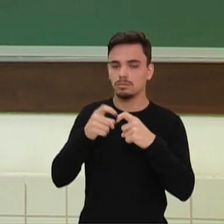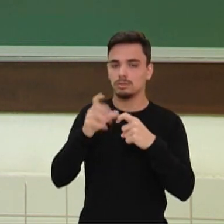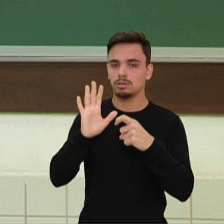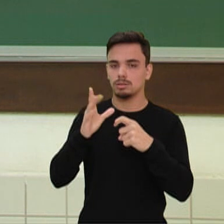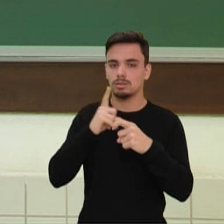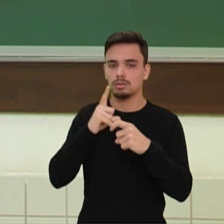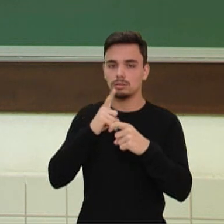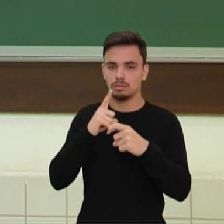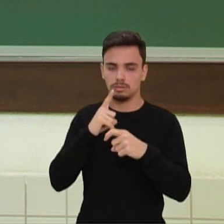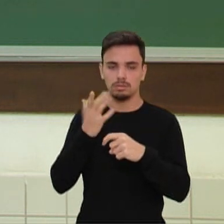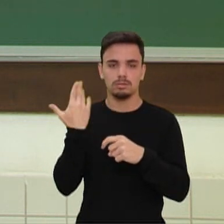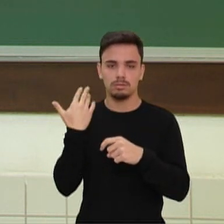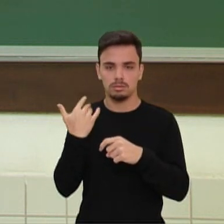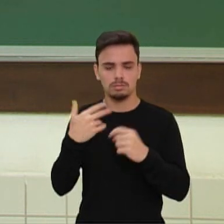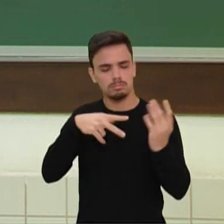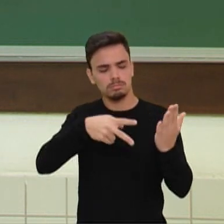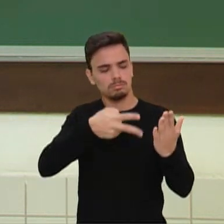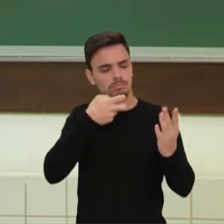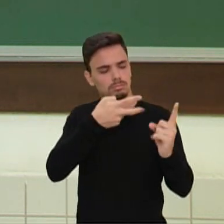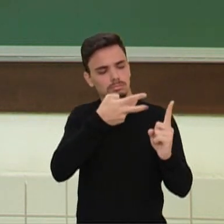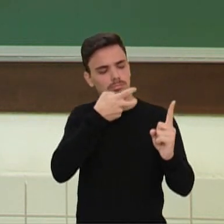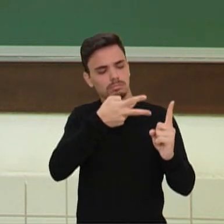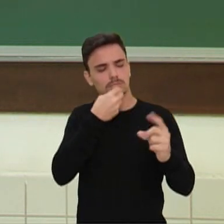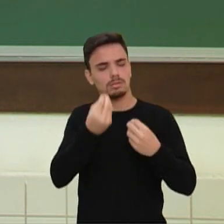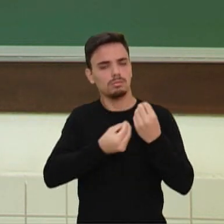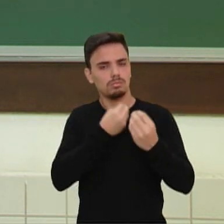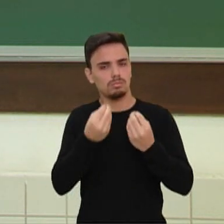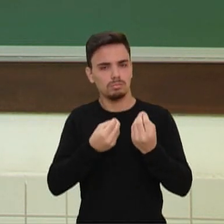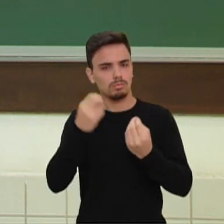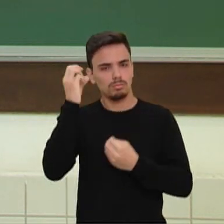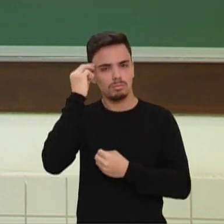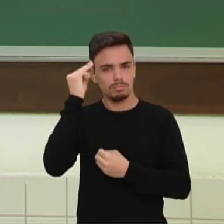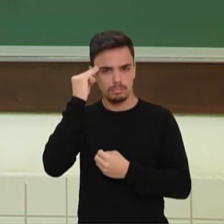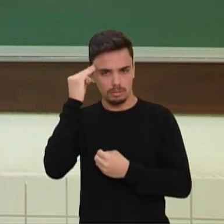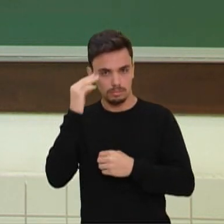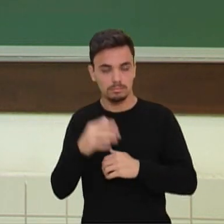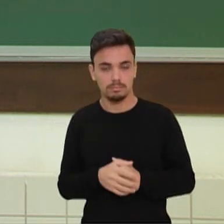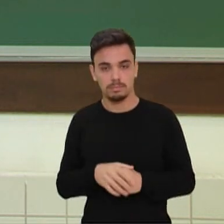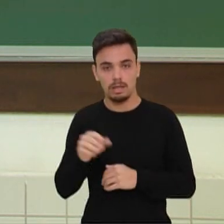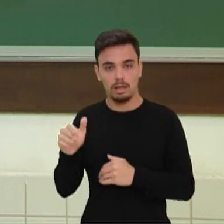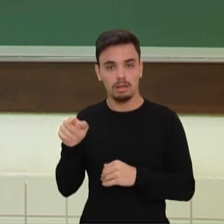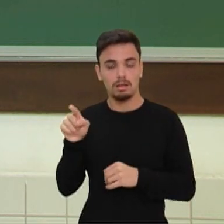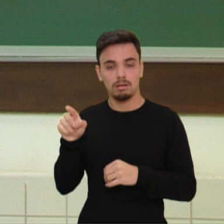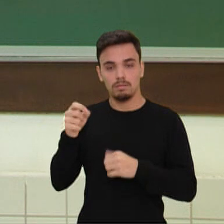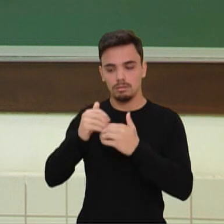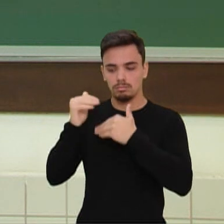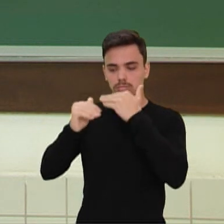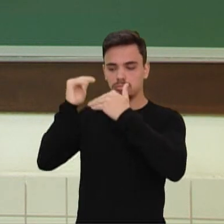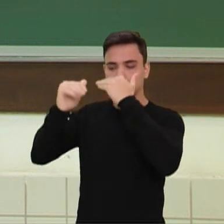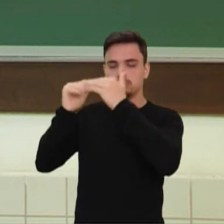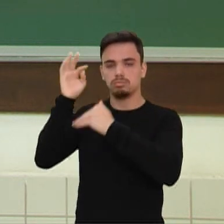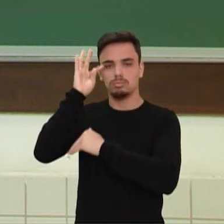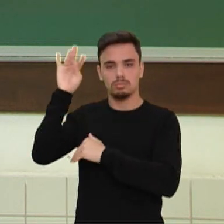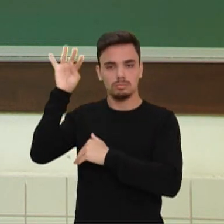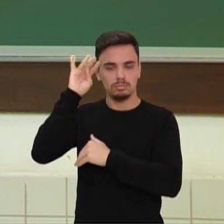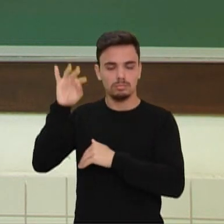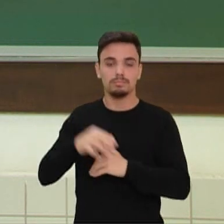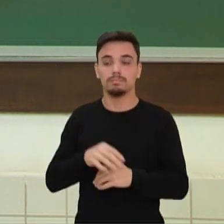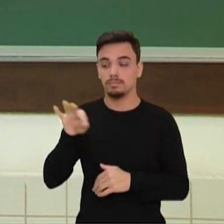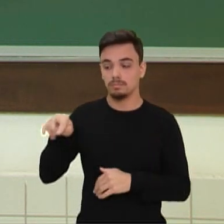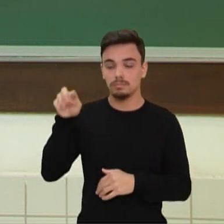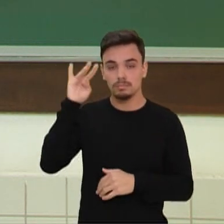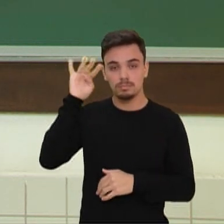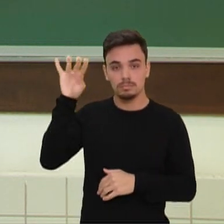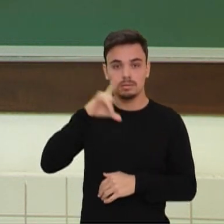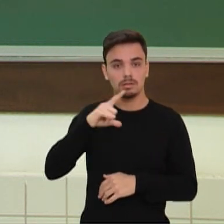seus pacientes, analisando essas mentes dos pacientes, ele vai desenvolver uma teoria. Essa teoria